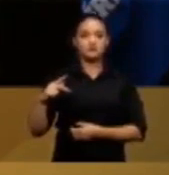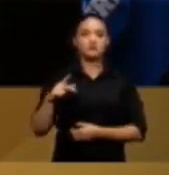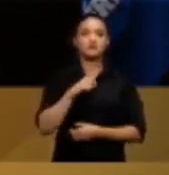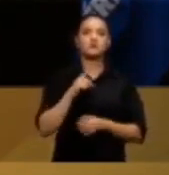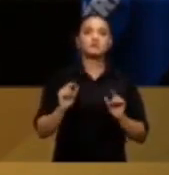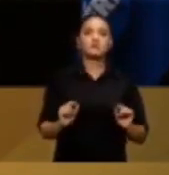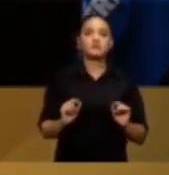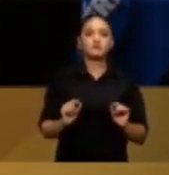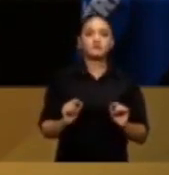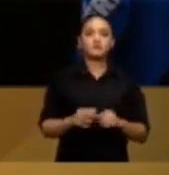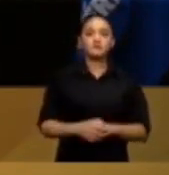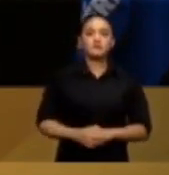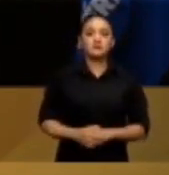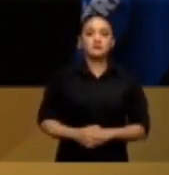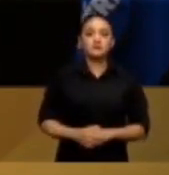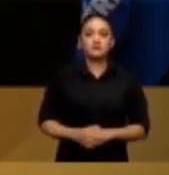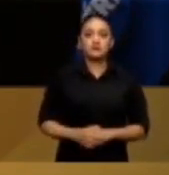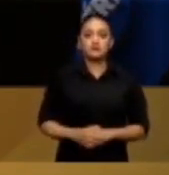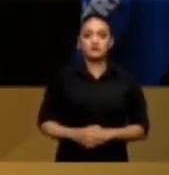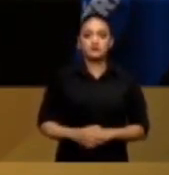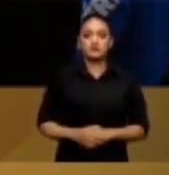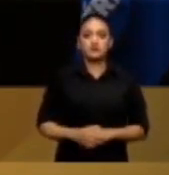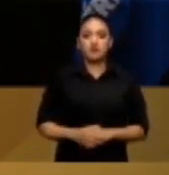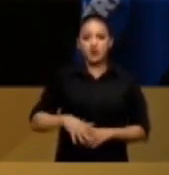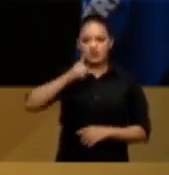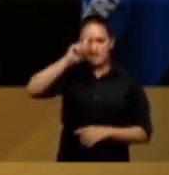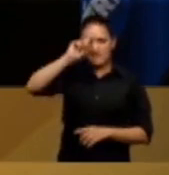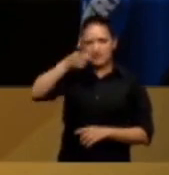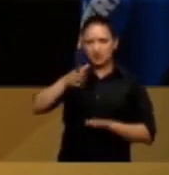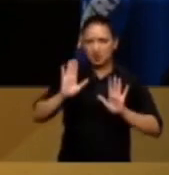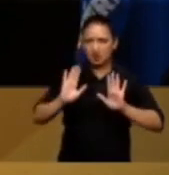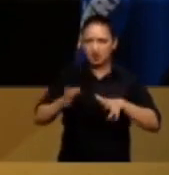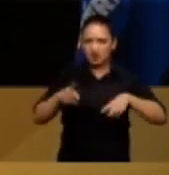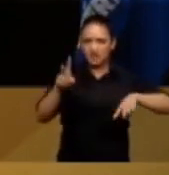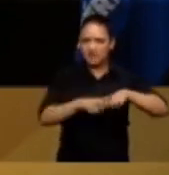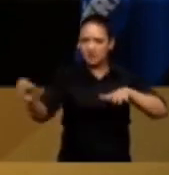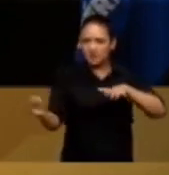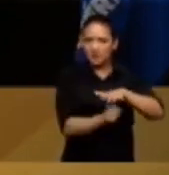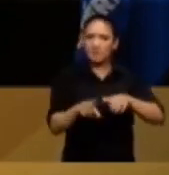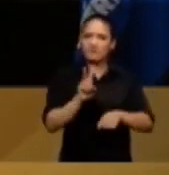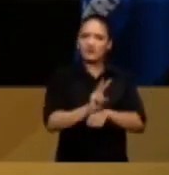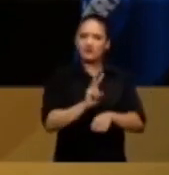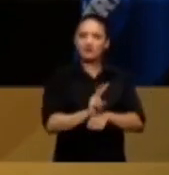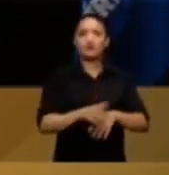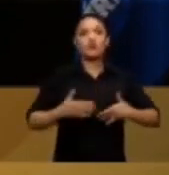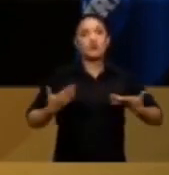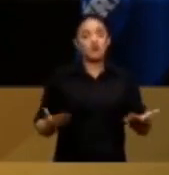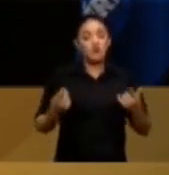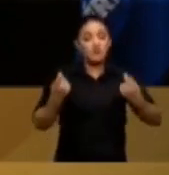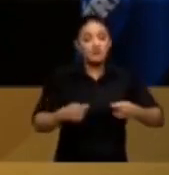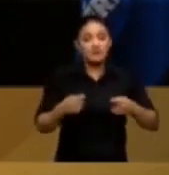que, decretada a prisão preventiva, deverá o órgão emissor